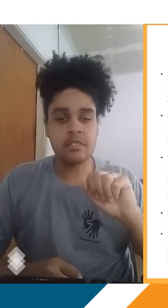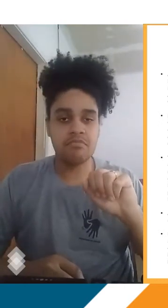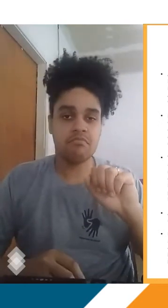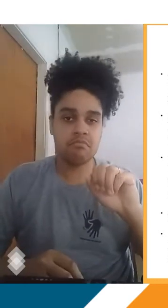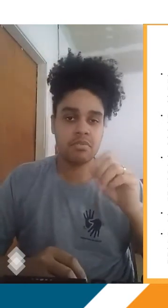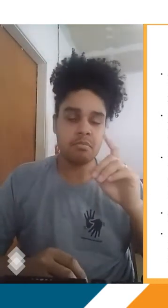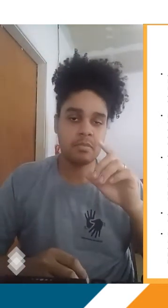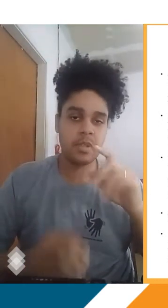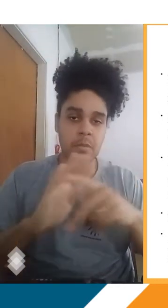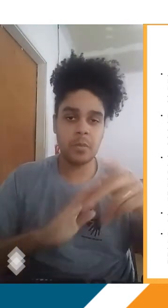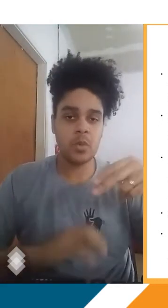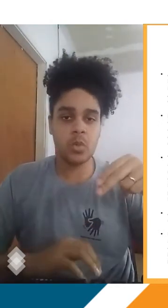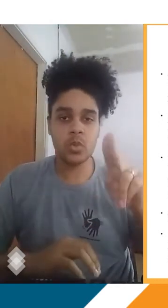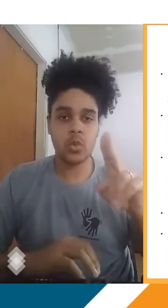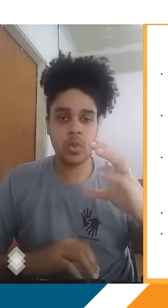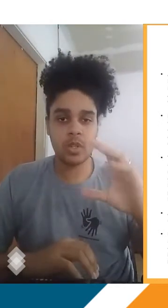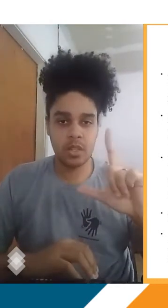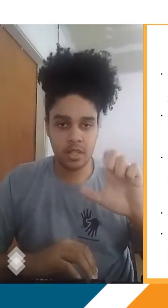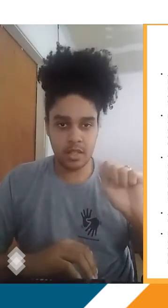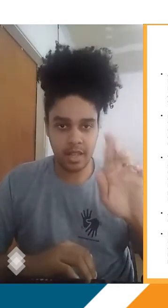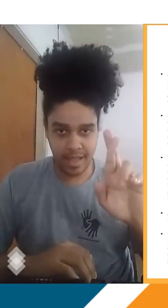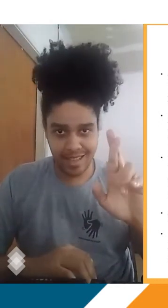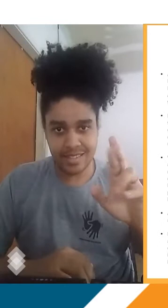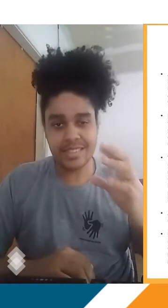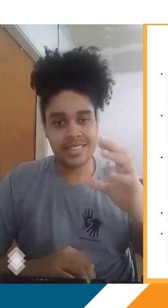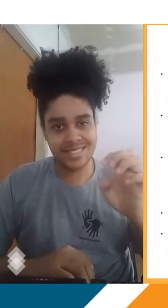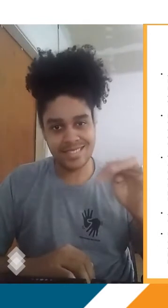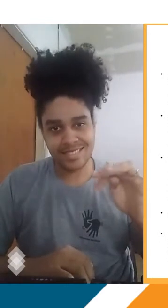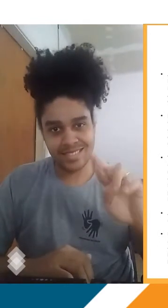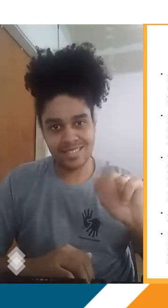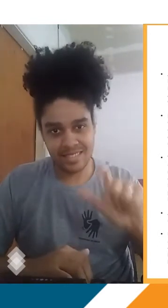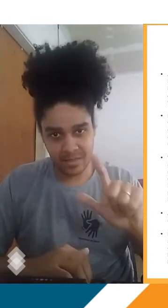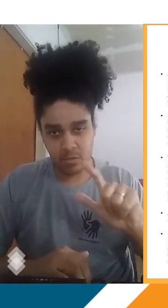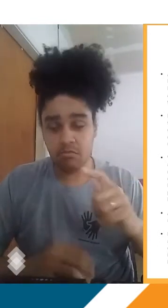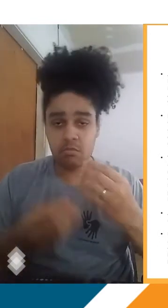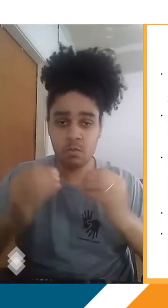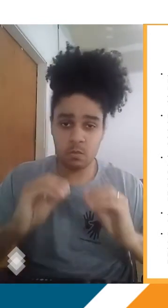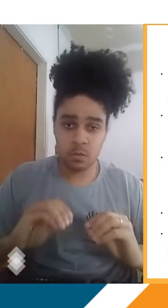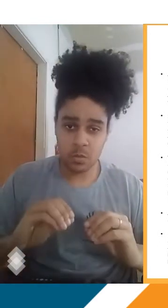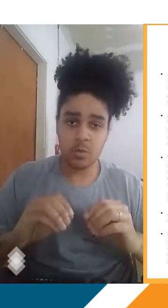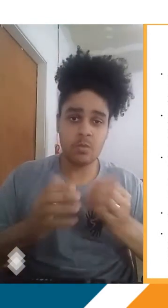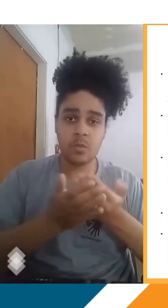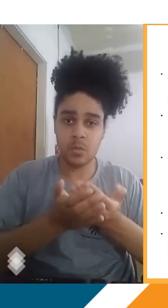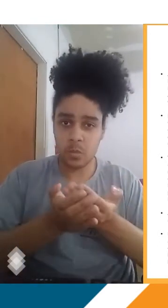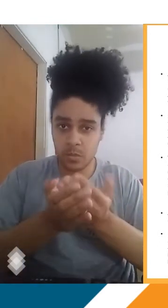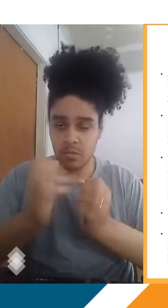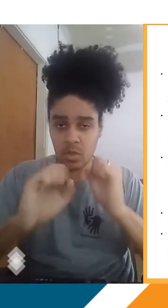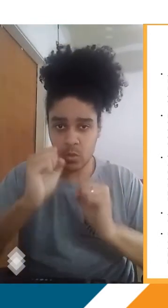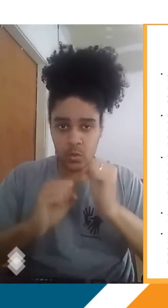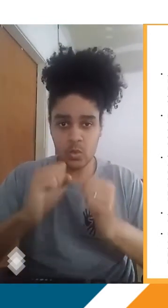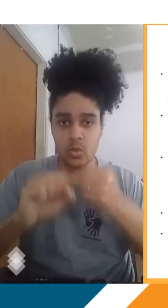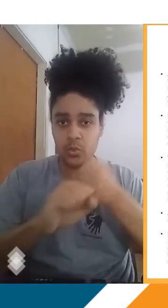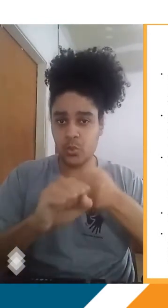Nuclear, estaleiro Brasfels, universidades públicas e privadas, entre as quais a UF. A implantação da indústria de construção naval e a